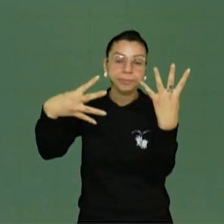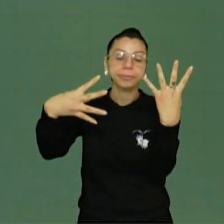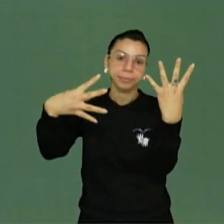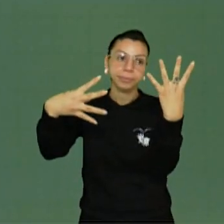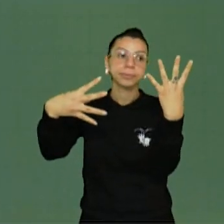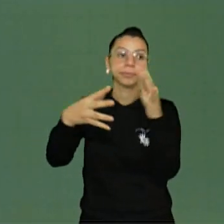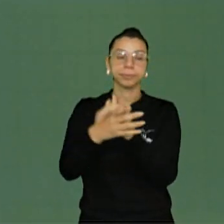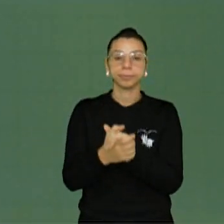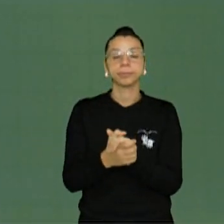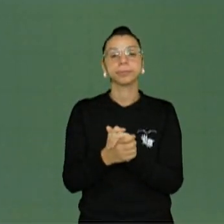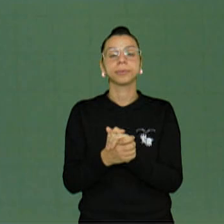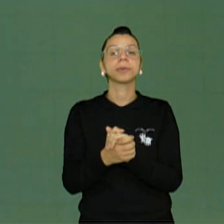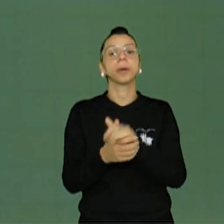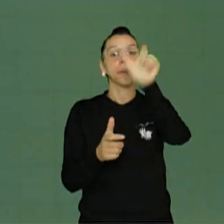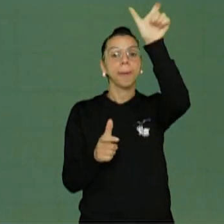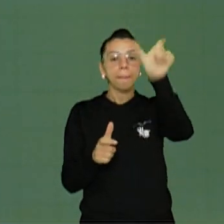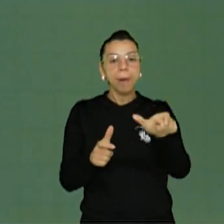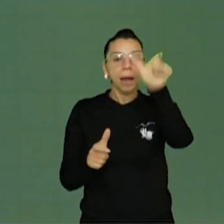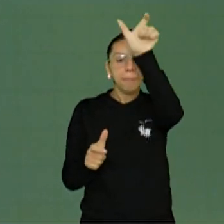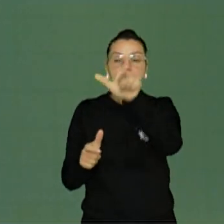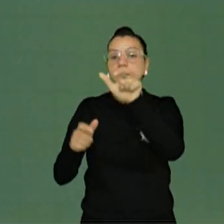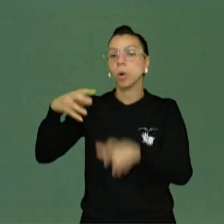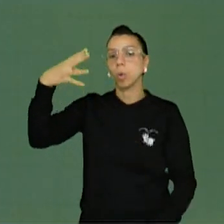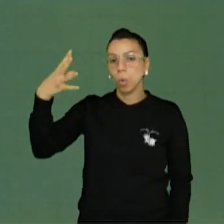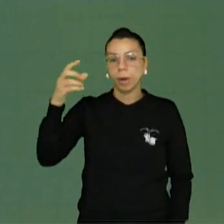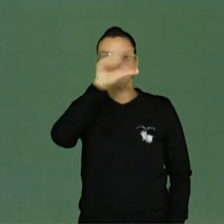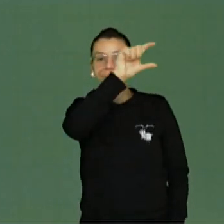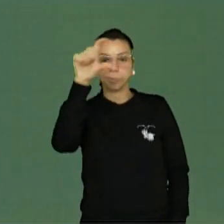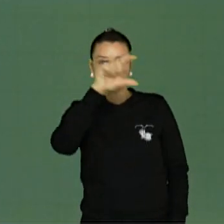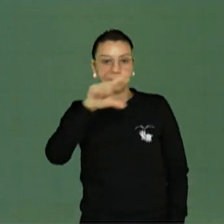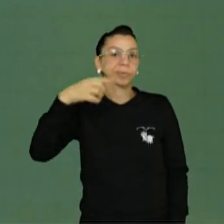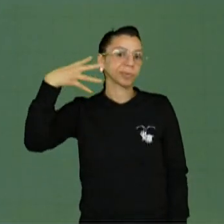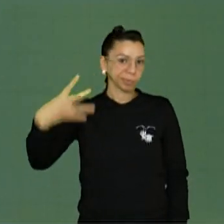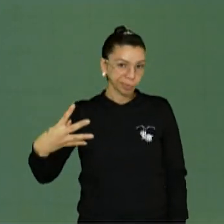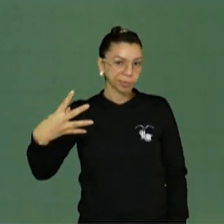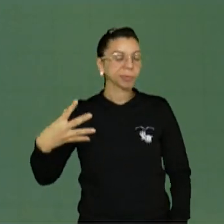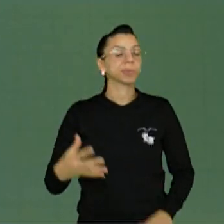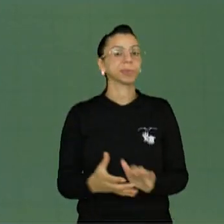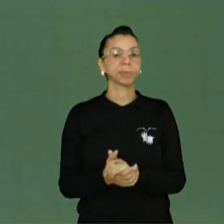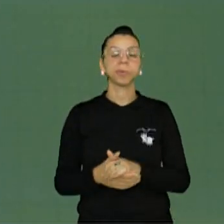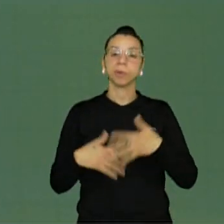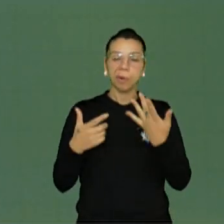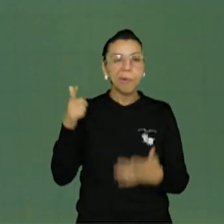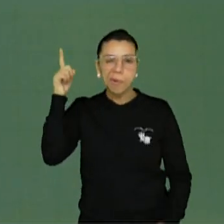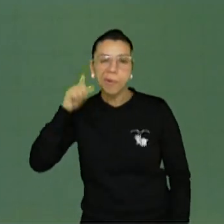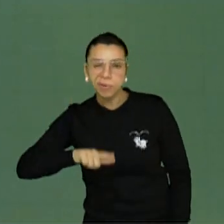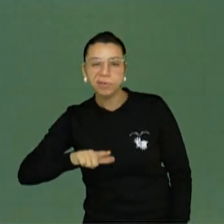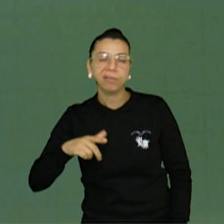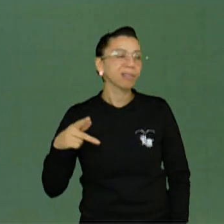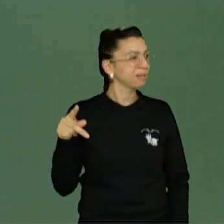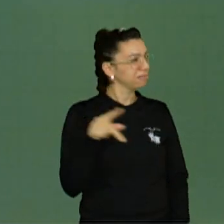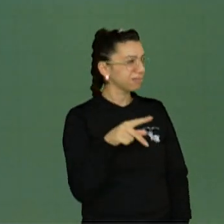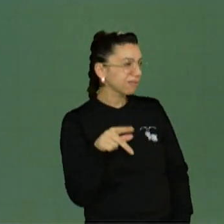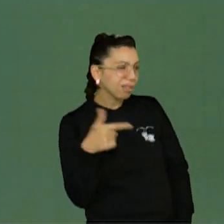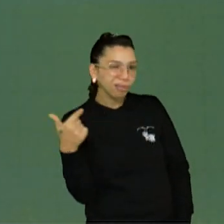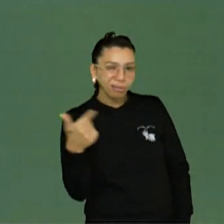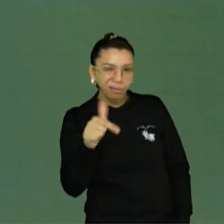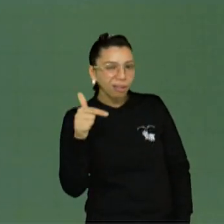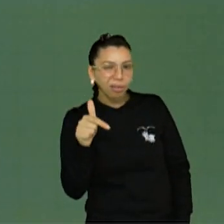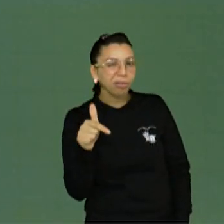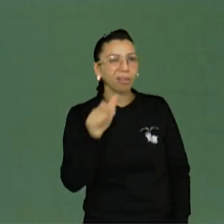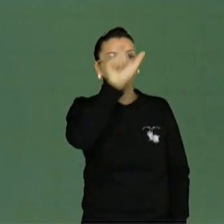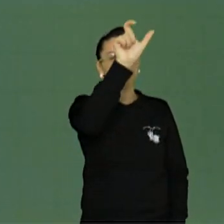né? 4 linhas e 4 colunas, tá? Então, conseguiu? Não tem uma linha inteira